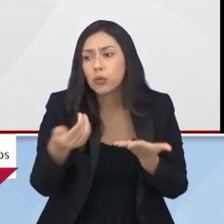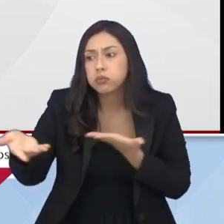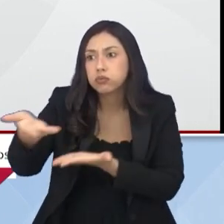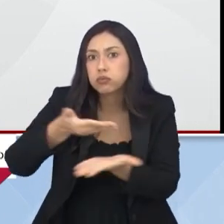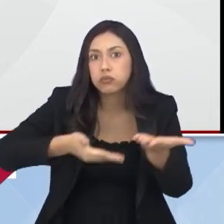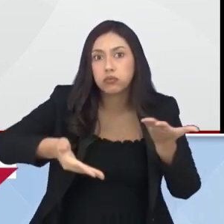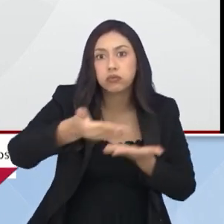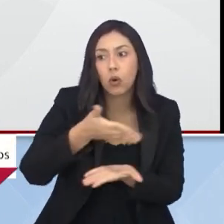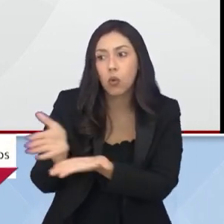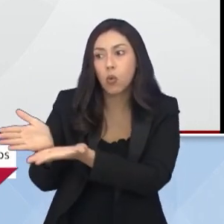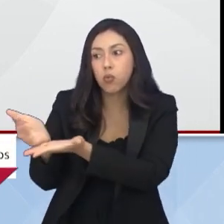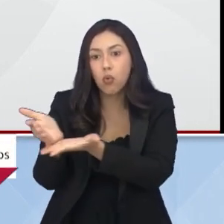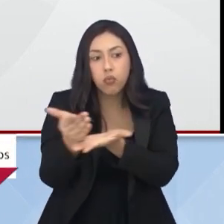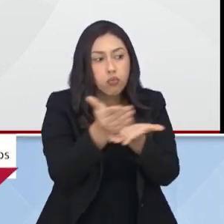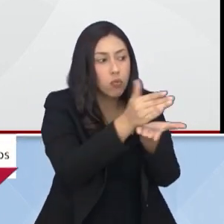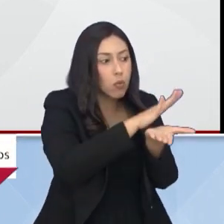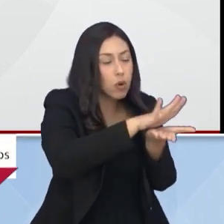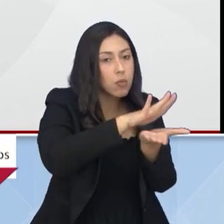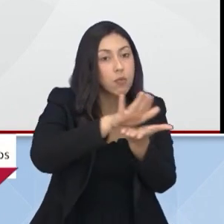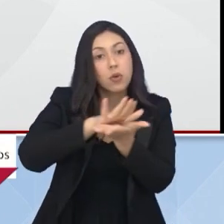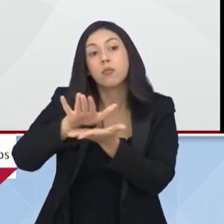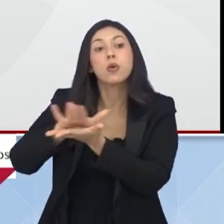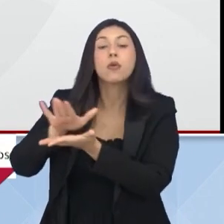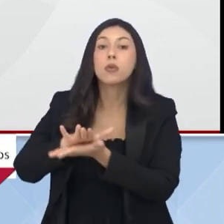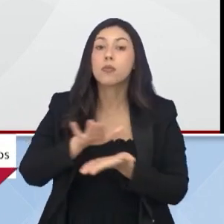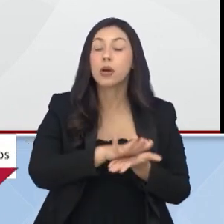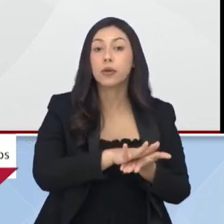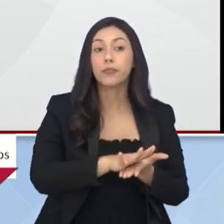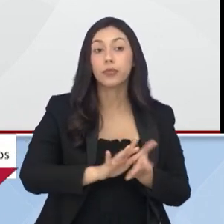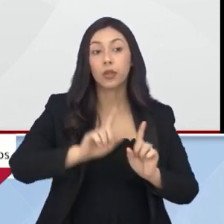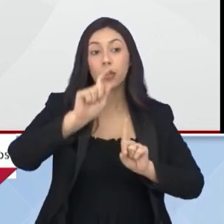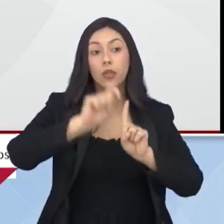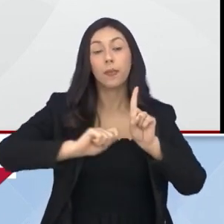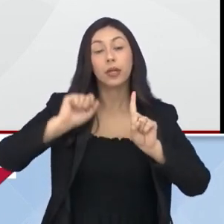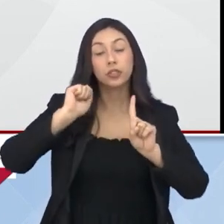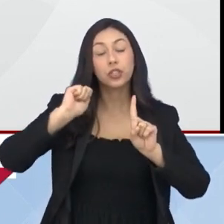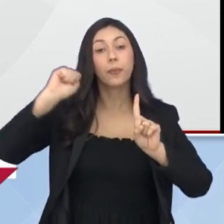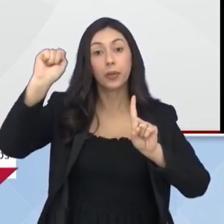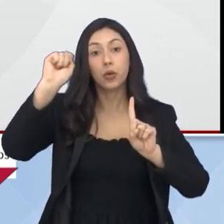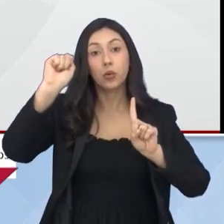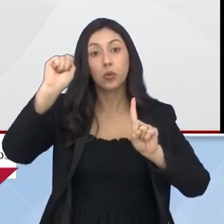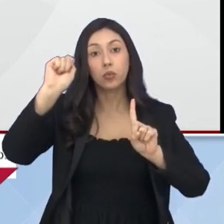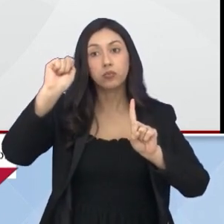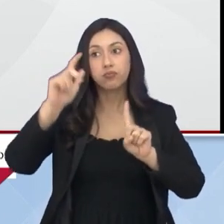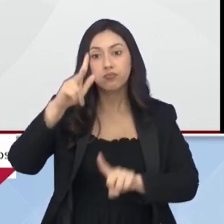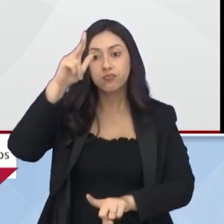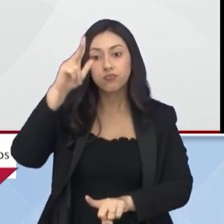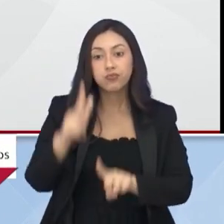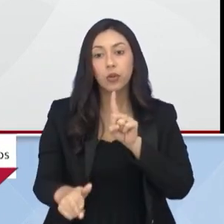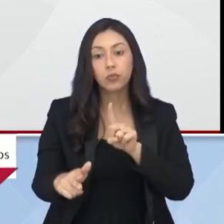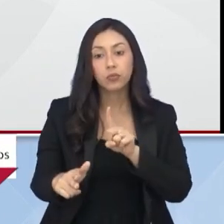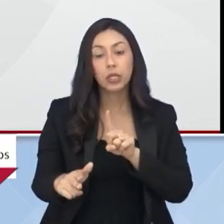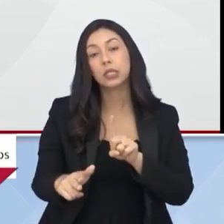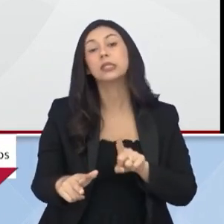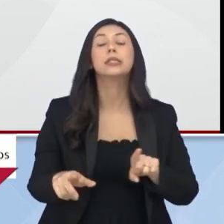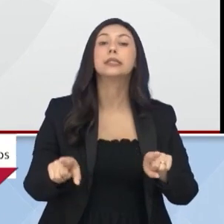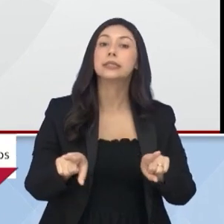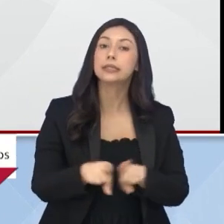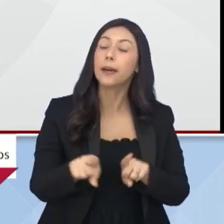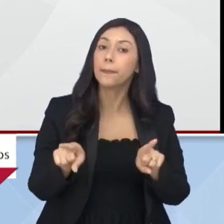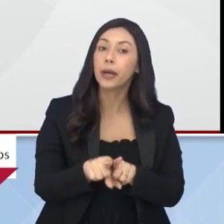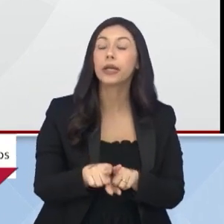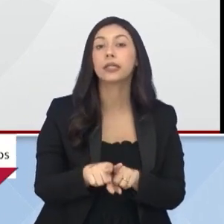suficiência financeira a partir do mês de abril nós vamos fazer um corte e a partir do mês de maio nós vamos